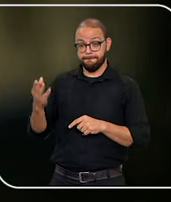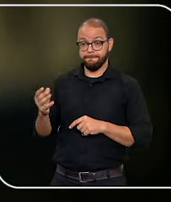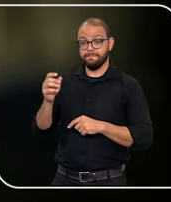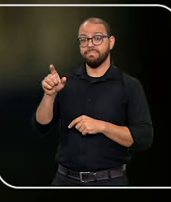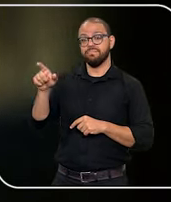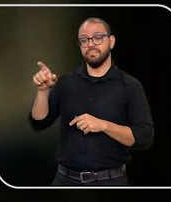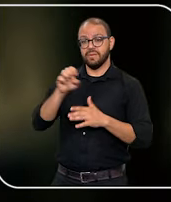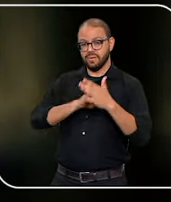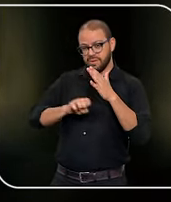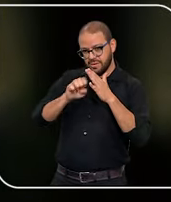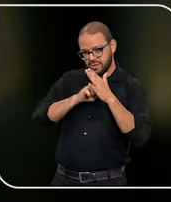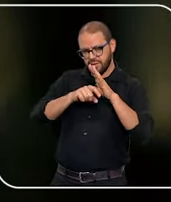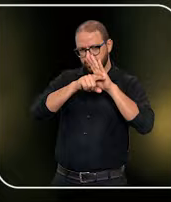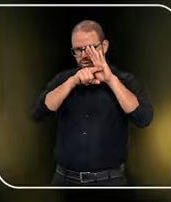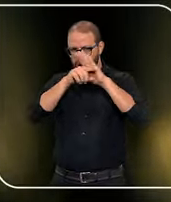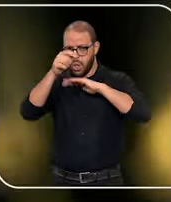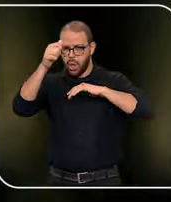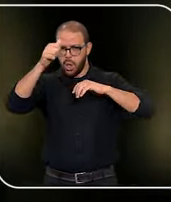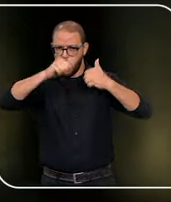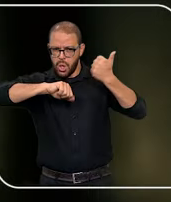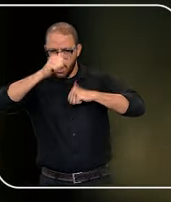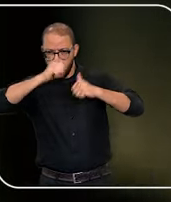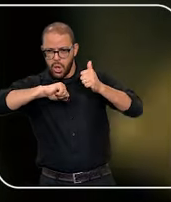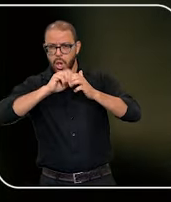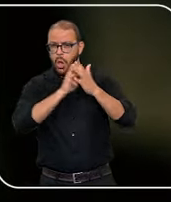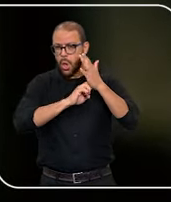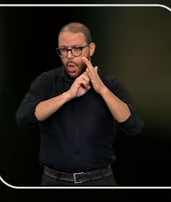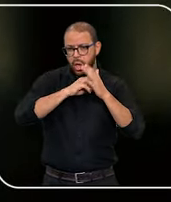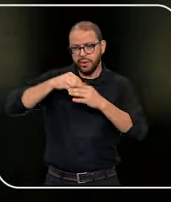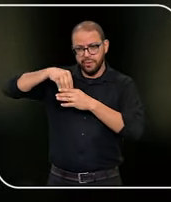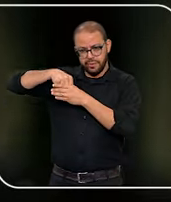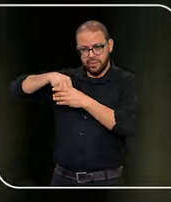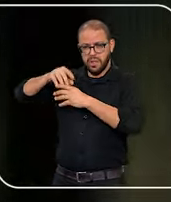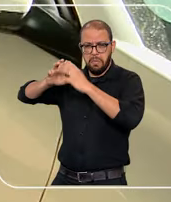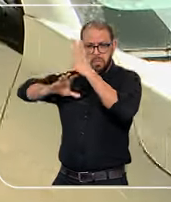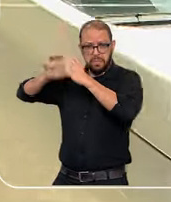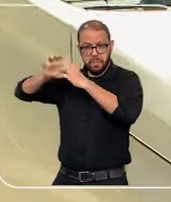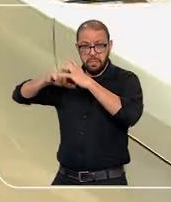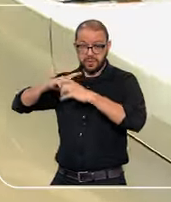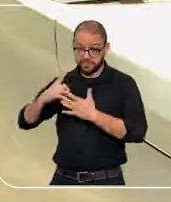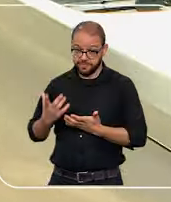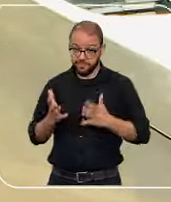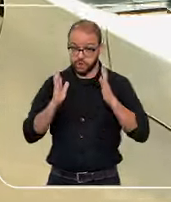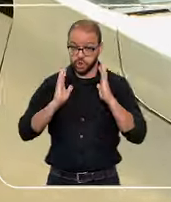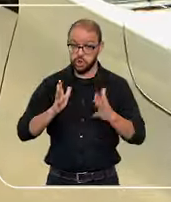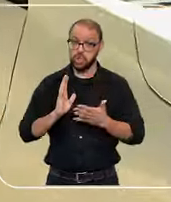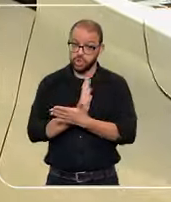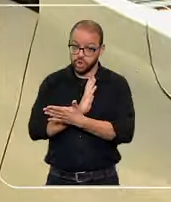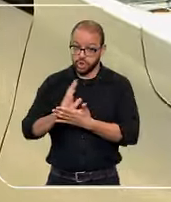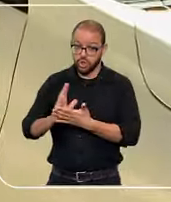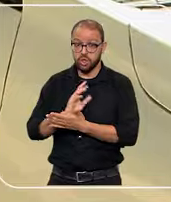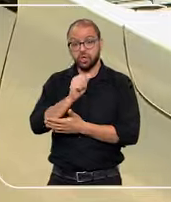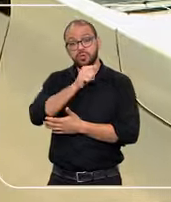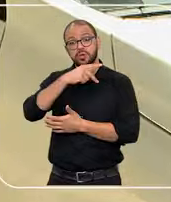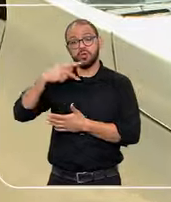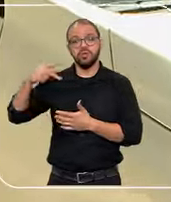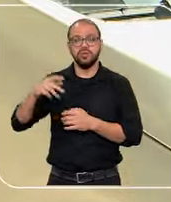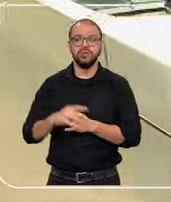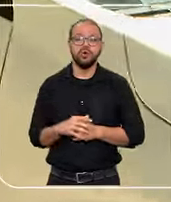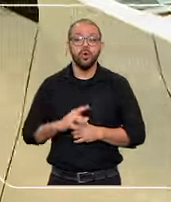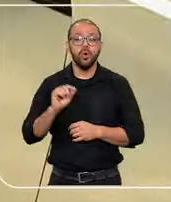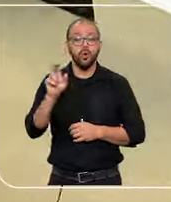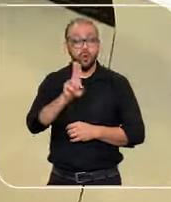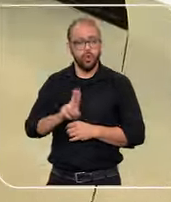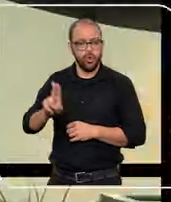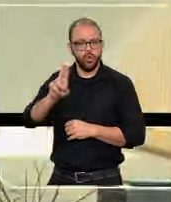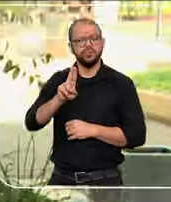para a plataforma avaliar eventuais conflitos durante as viagens. Essa ferramenta já é oferecida por alguns